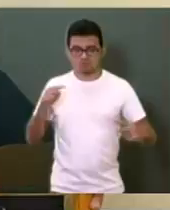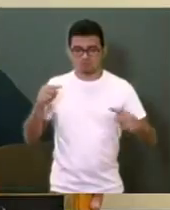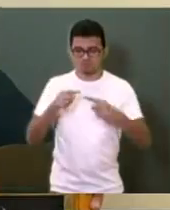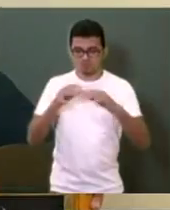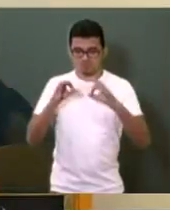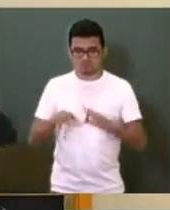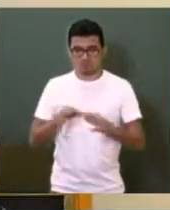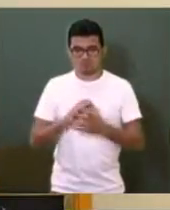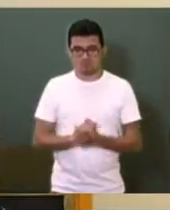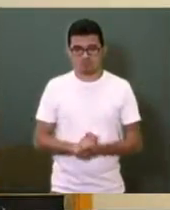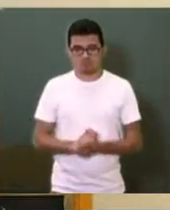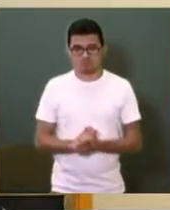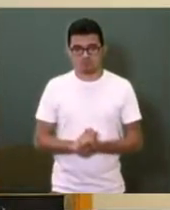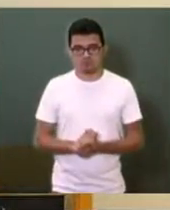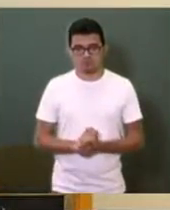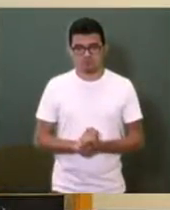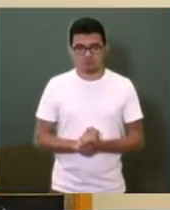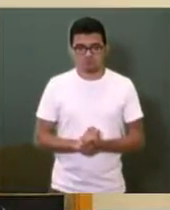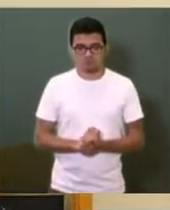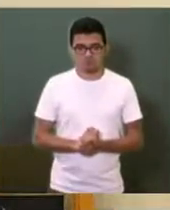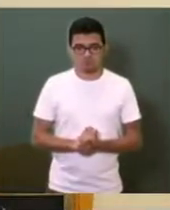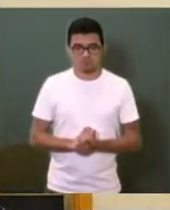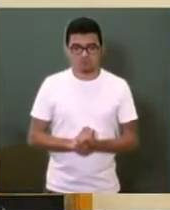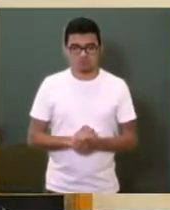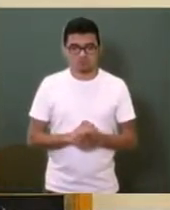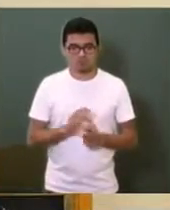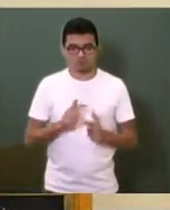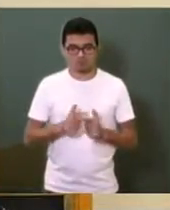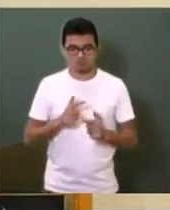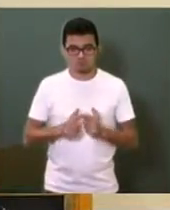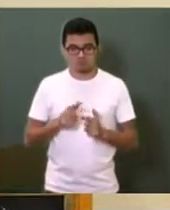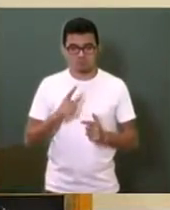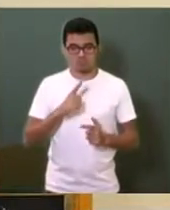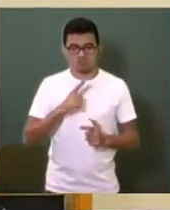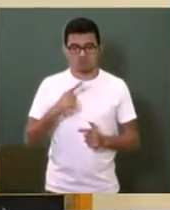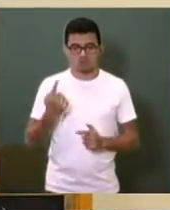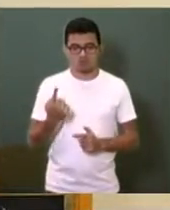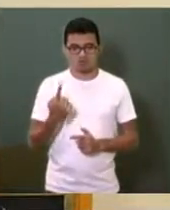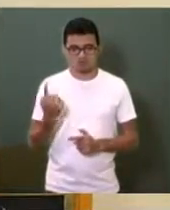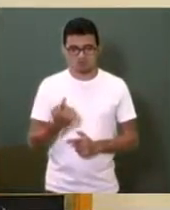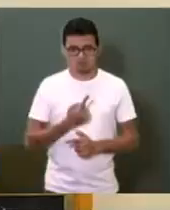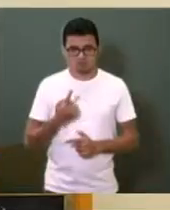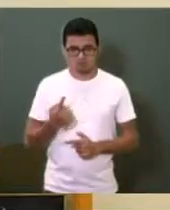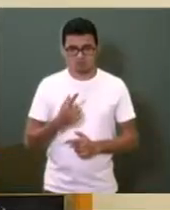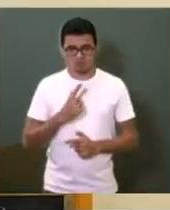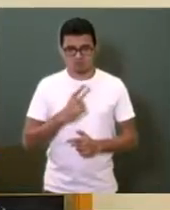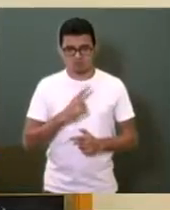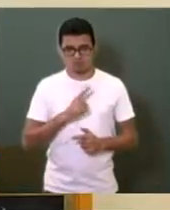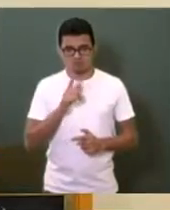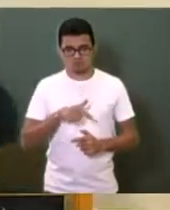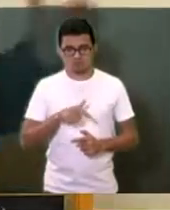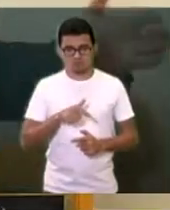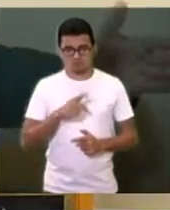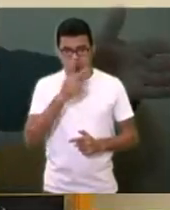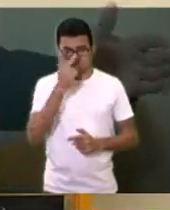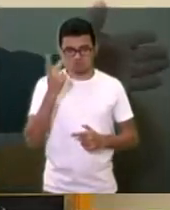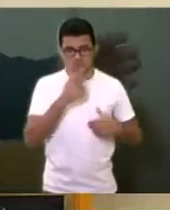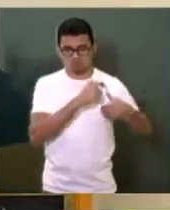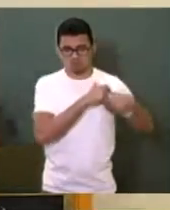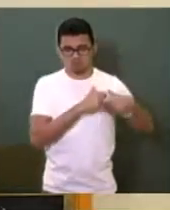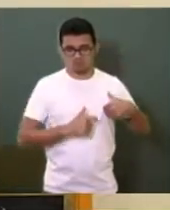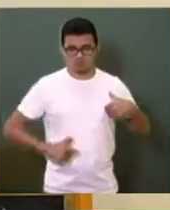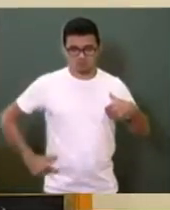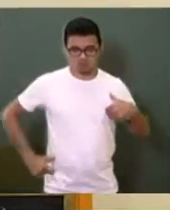porque quando nós usamos o cinto de segurança aluísio braz houve uma polêmica que falaram que ninguém usar onde salva